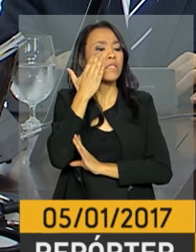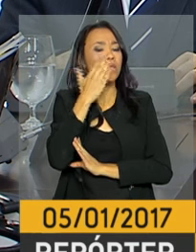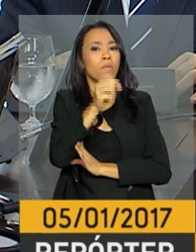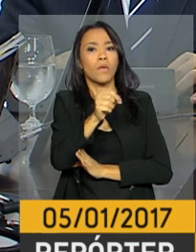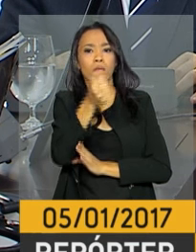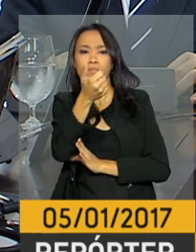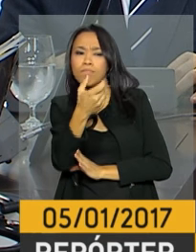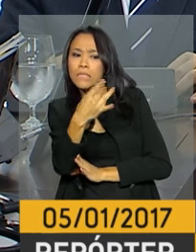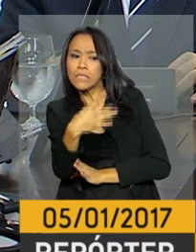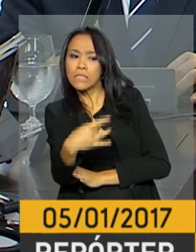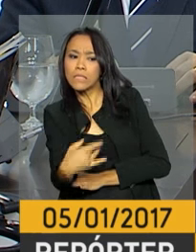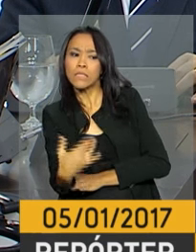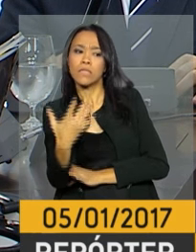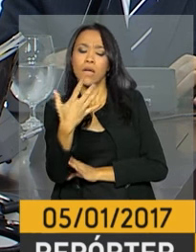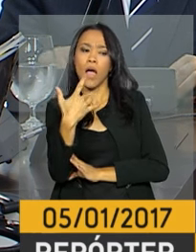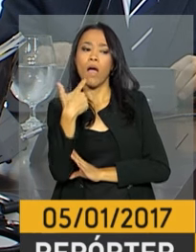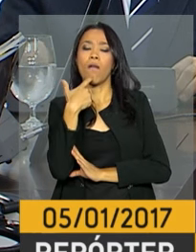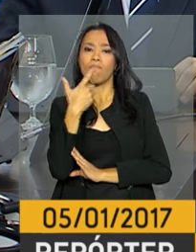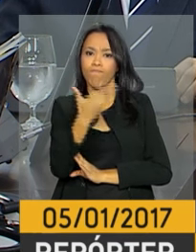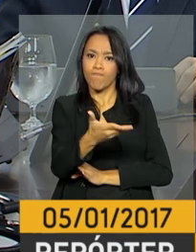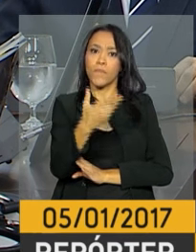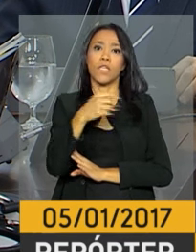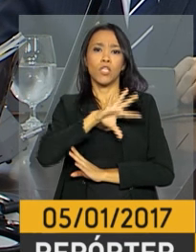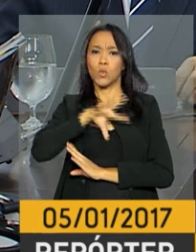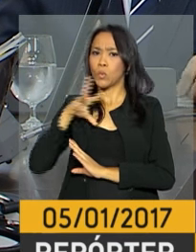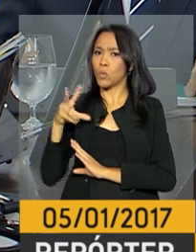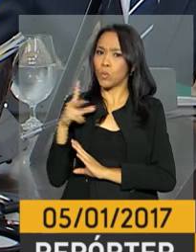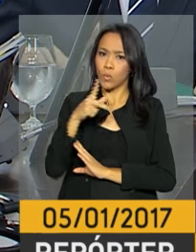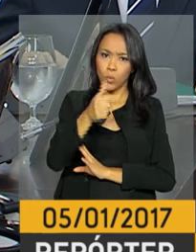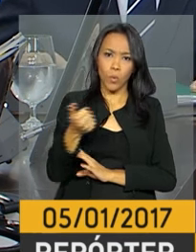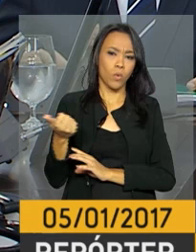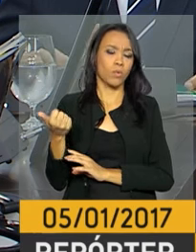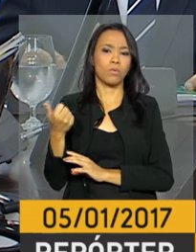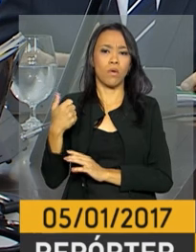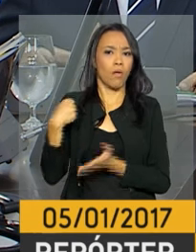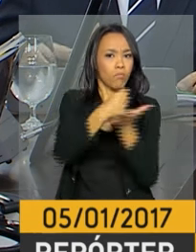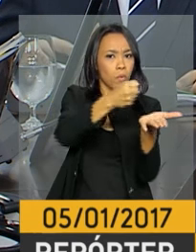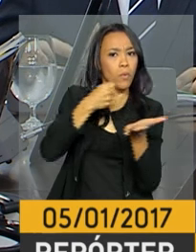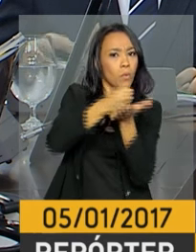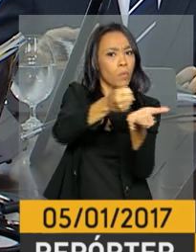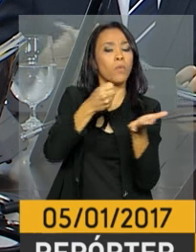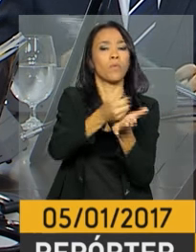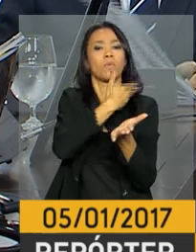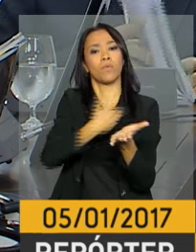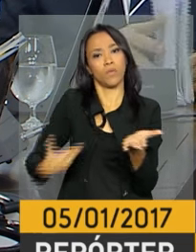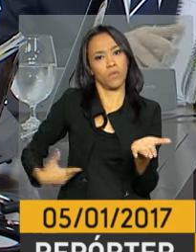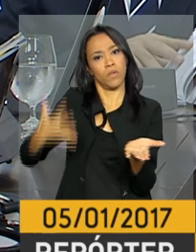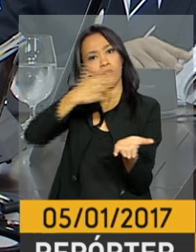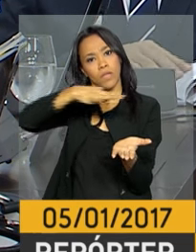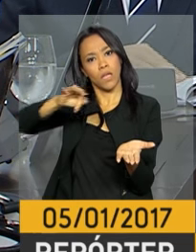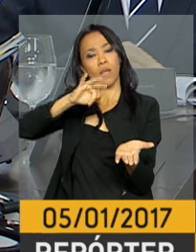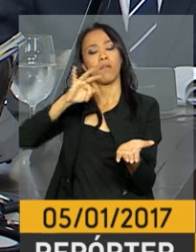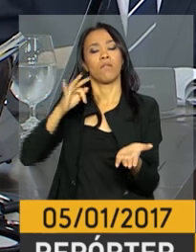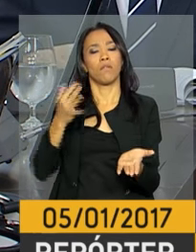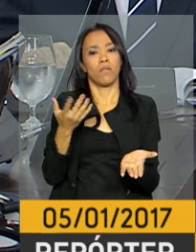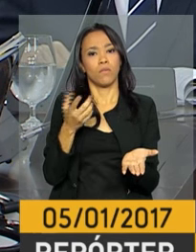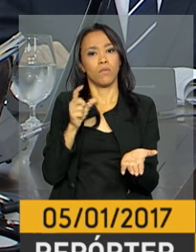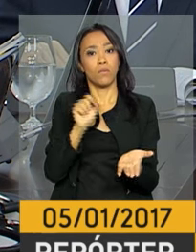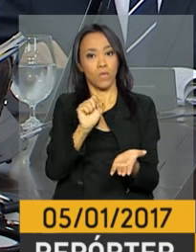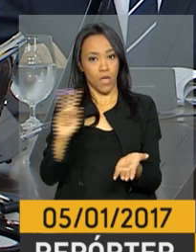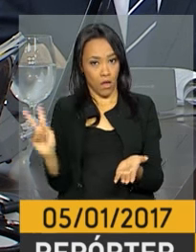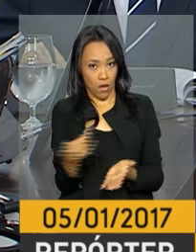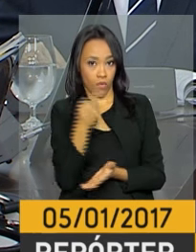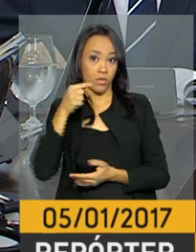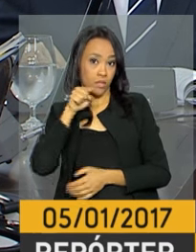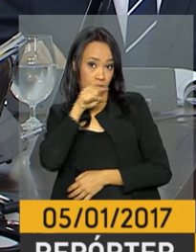colocou todos os dispositivos da união federal por conta desta questão do